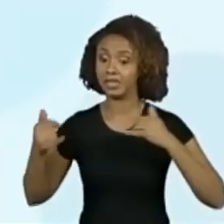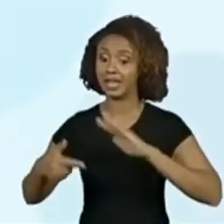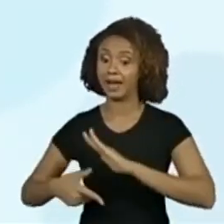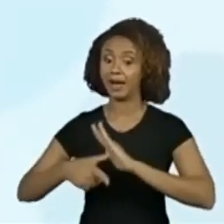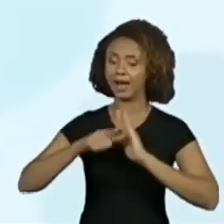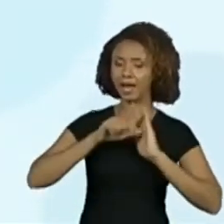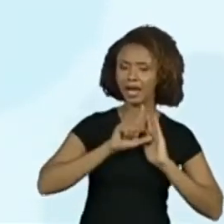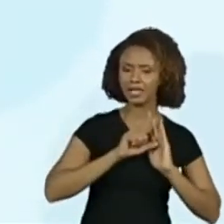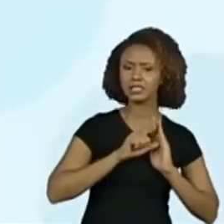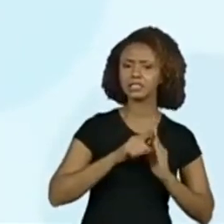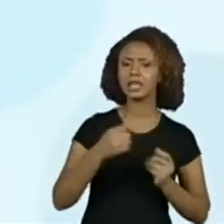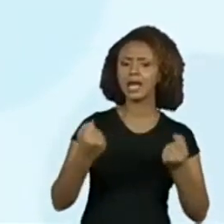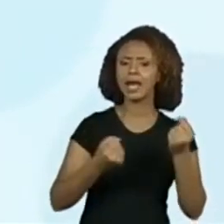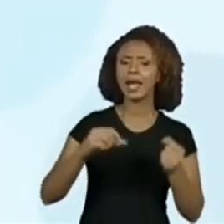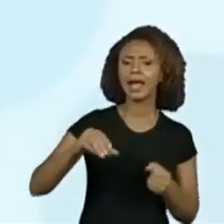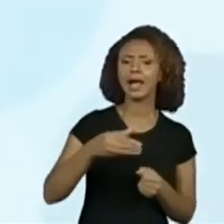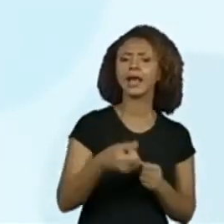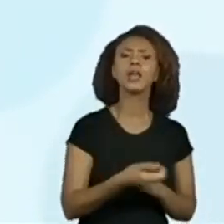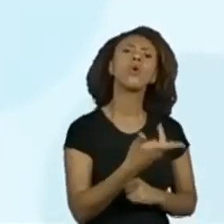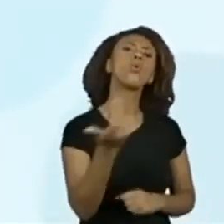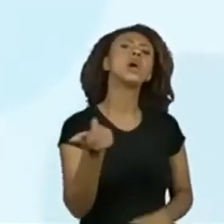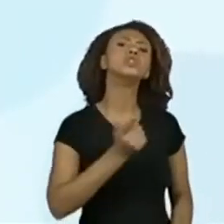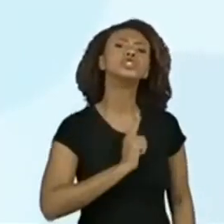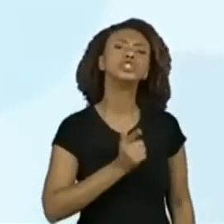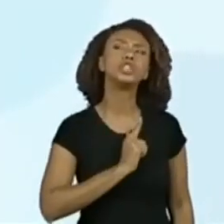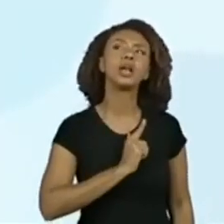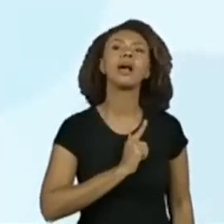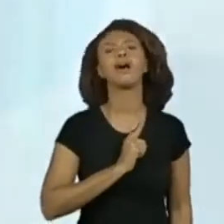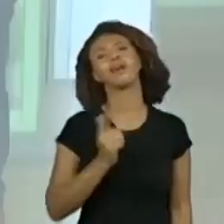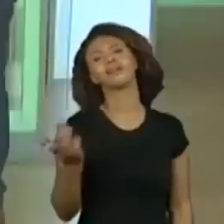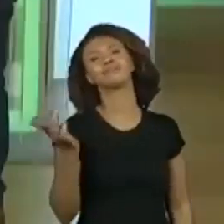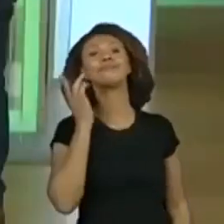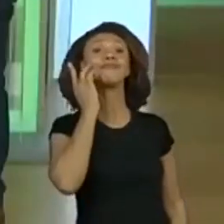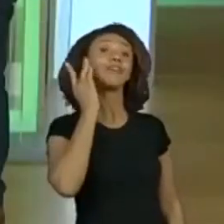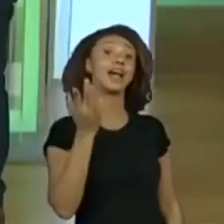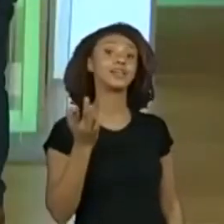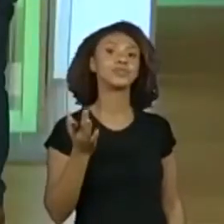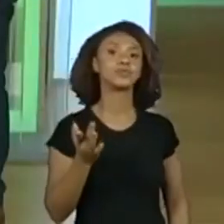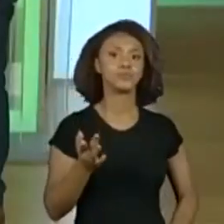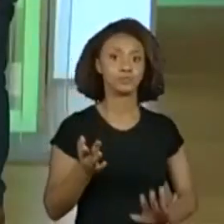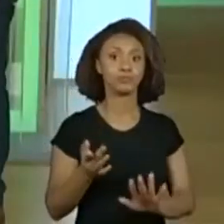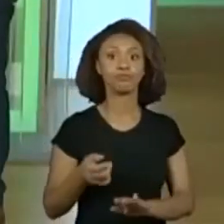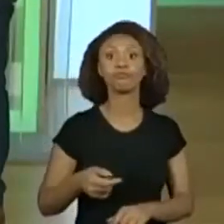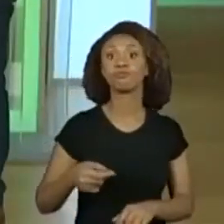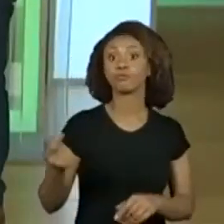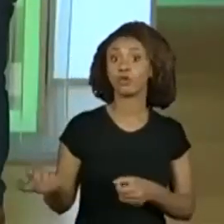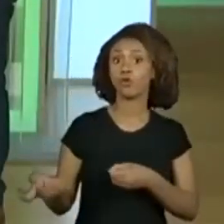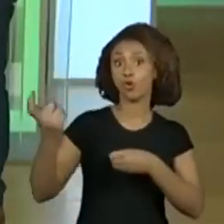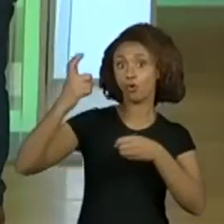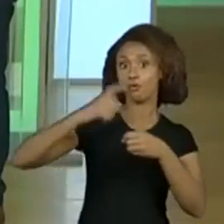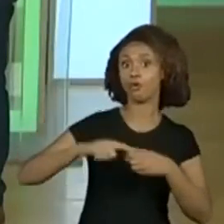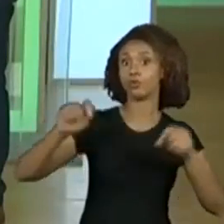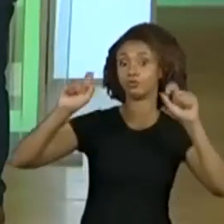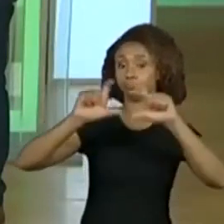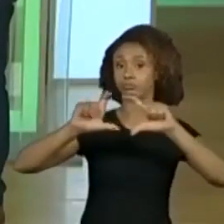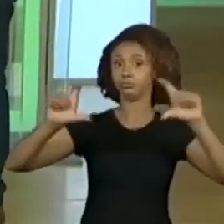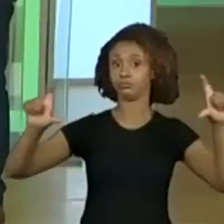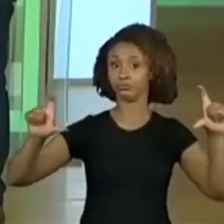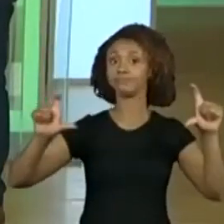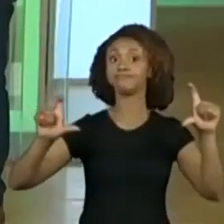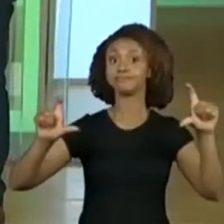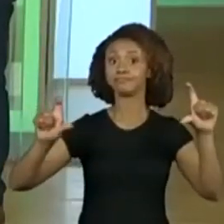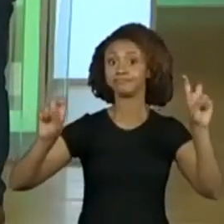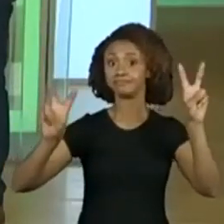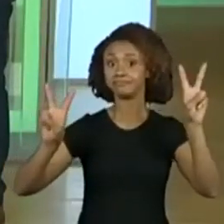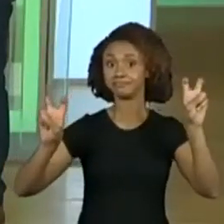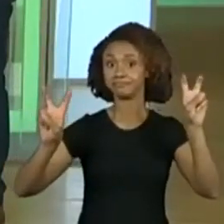pergunta está muito fácil Vamos pensar aí novamente no enunciado vamos deixa eu ver